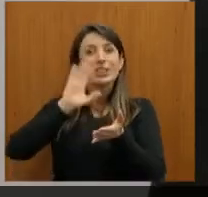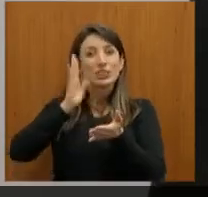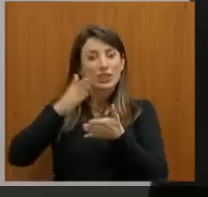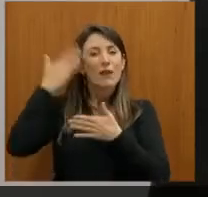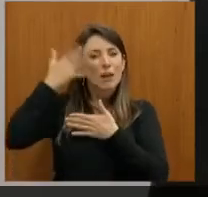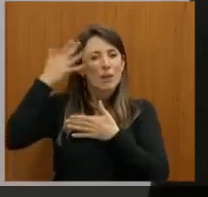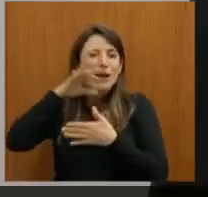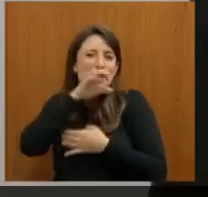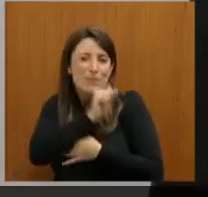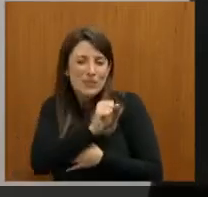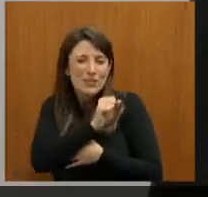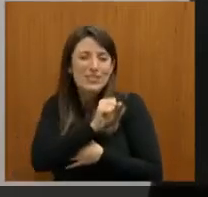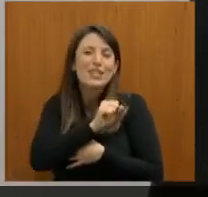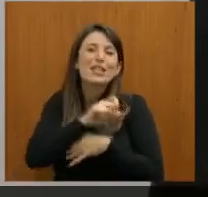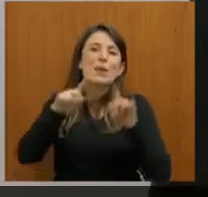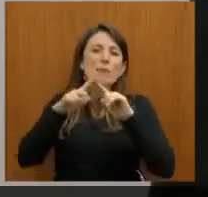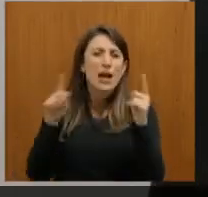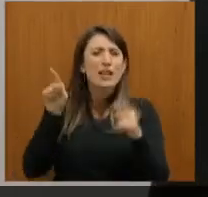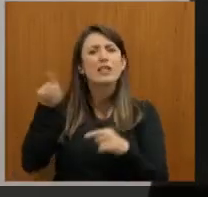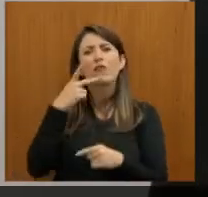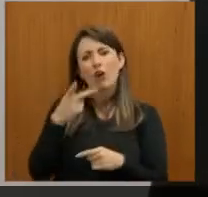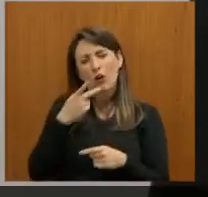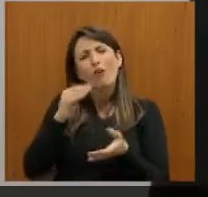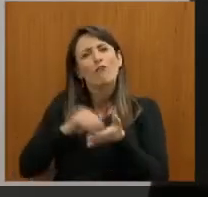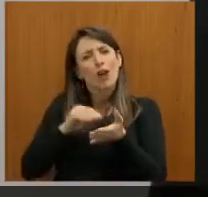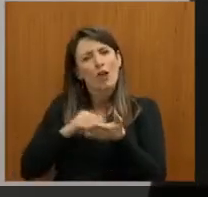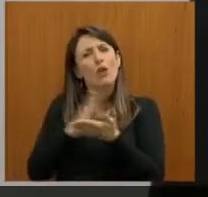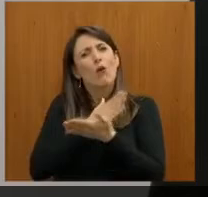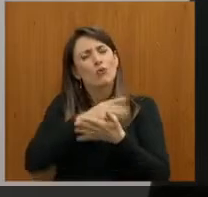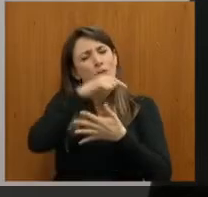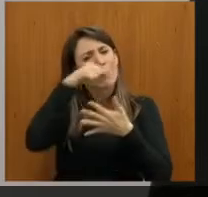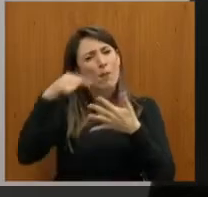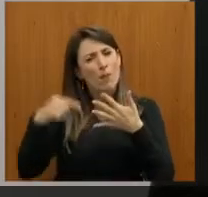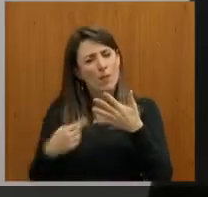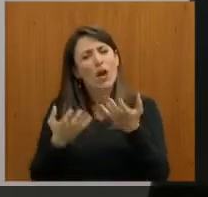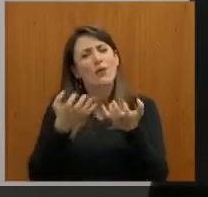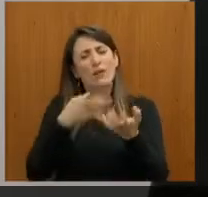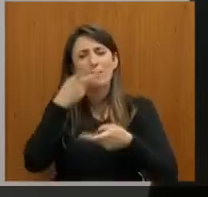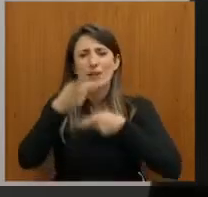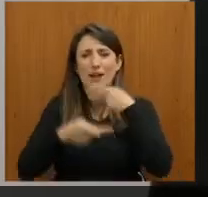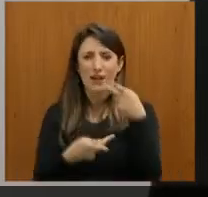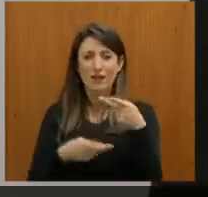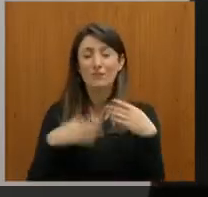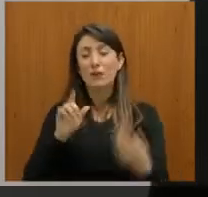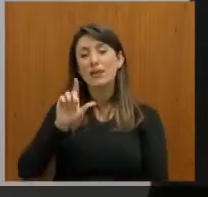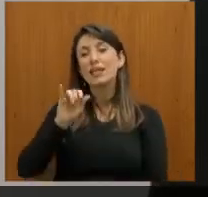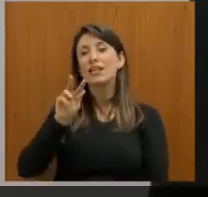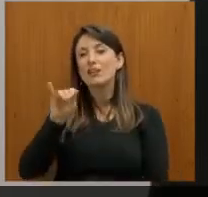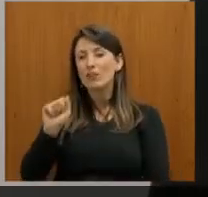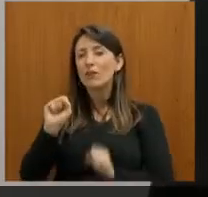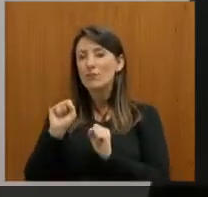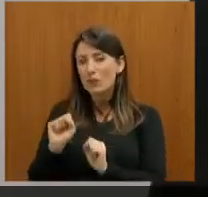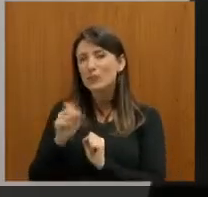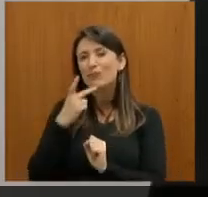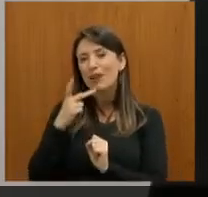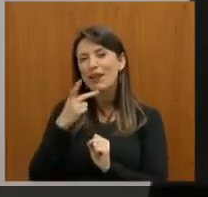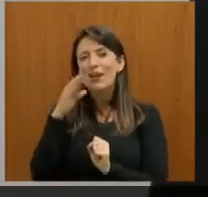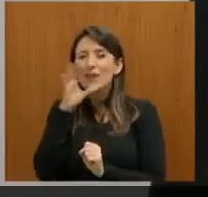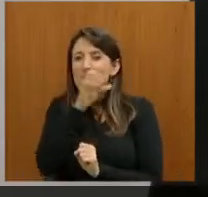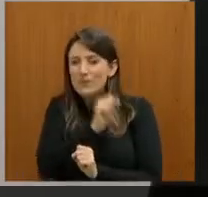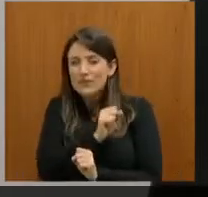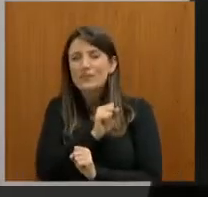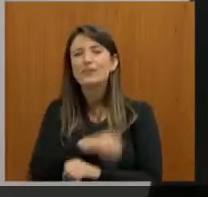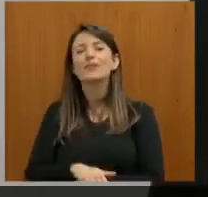depois nos confessou aqui que tinha mais alguns aspectos importantes que ela queria falar Lívia não cito o brevemente Por que algumas pessoas